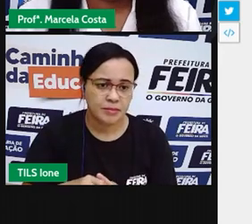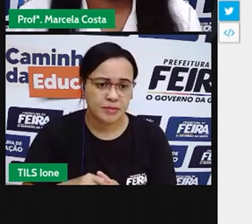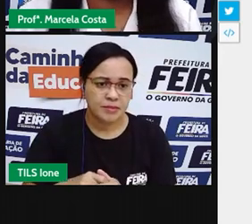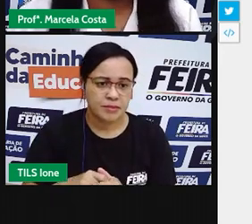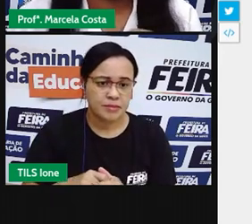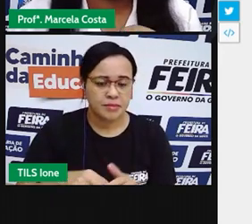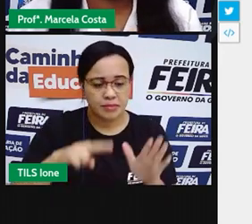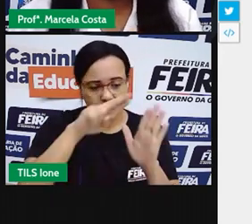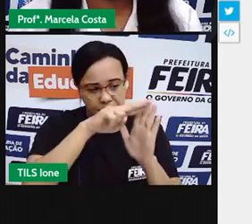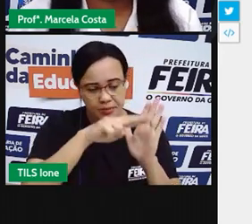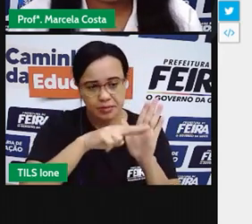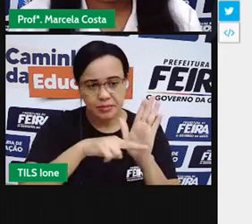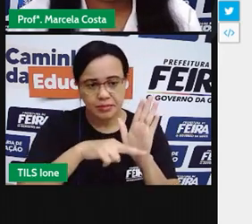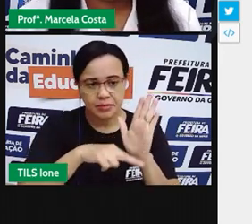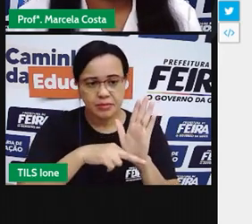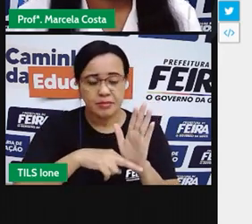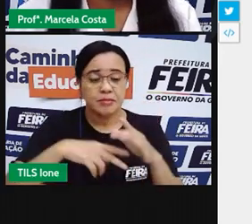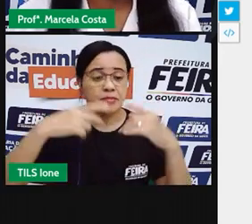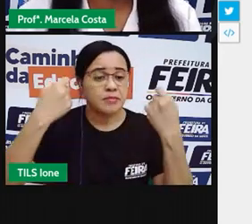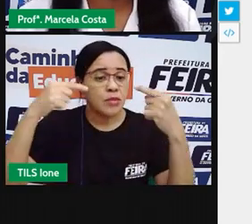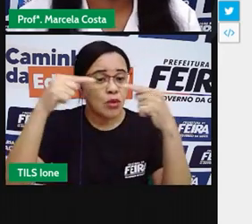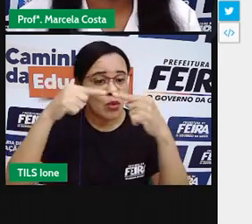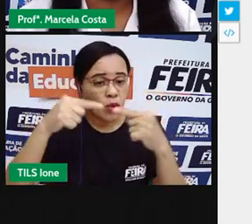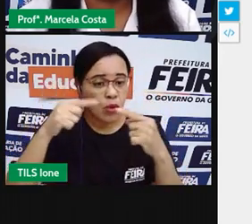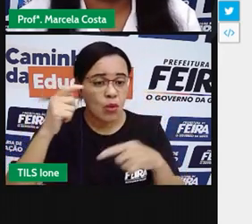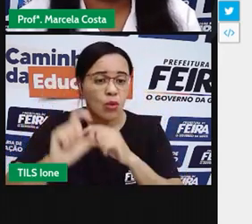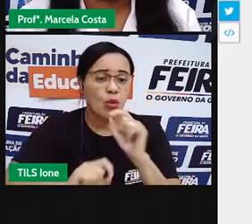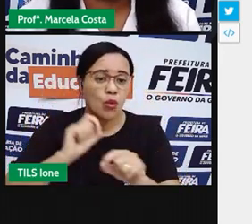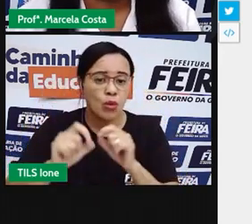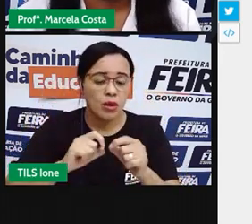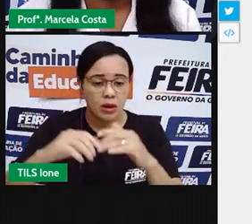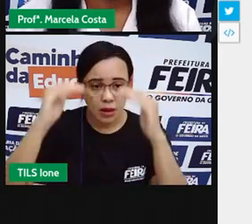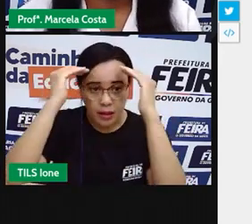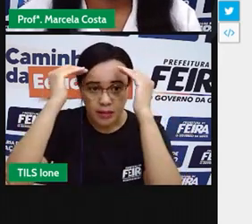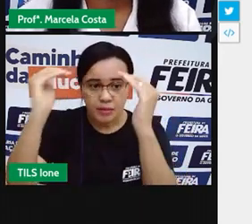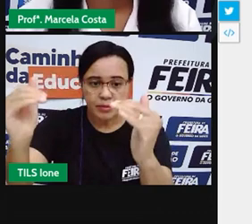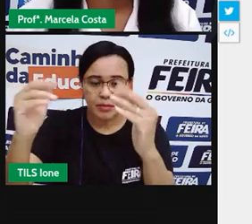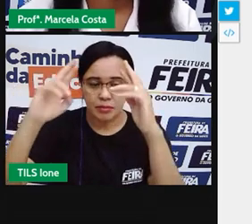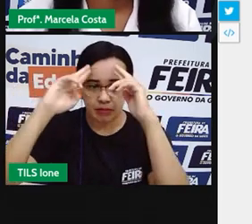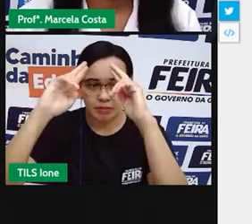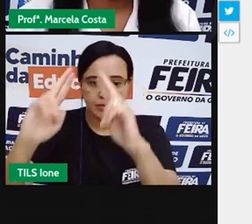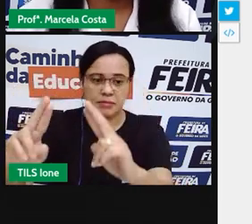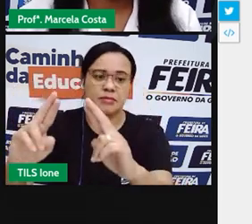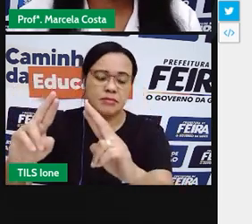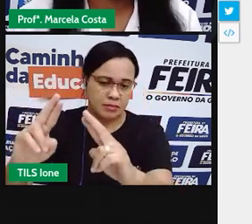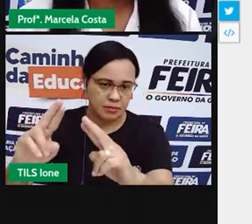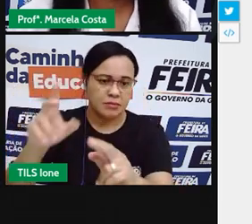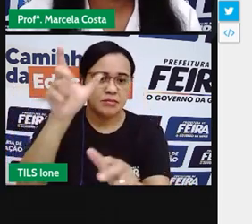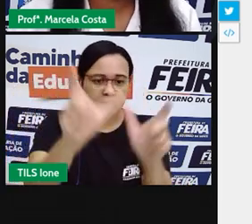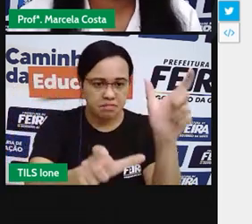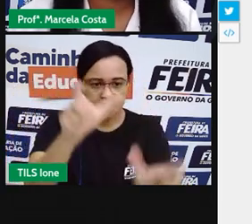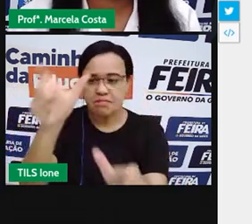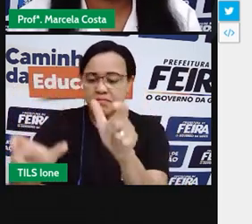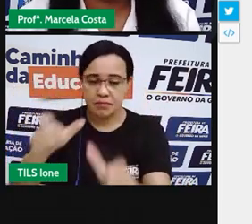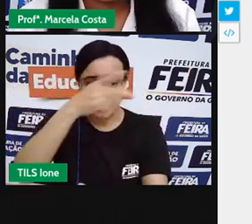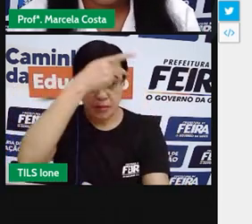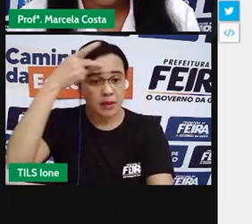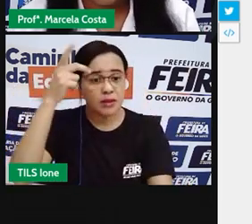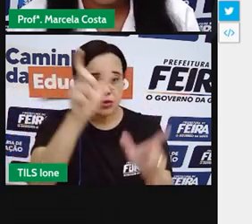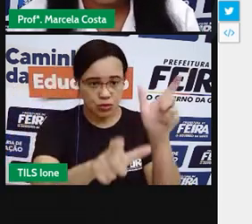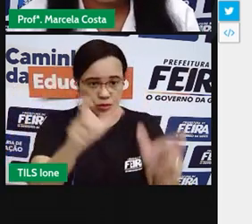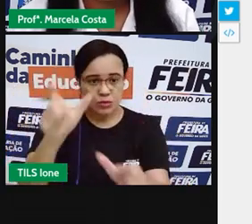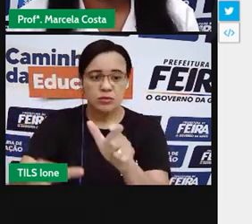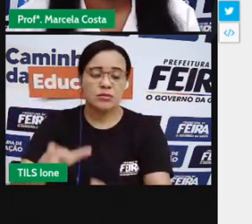se relaciona ao respeito ao povo. Então, ao respeito ao próximo, ao respeito